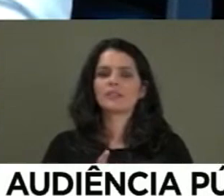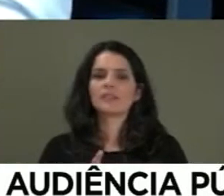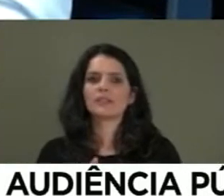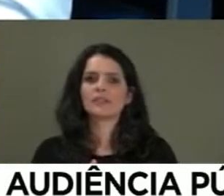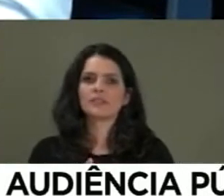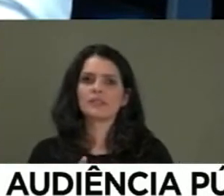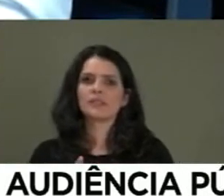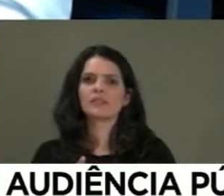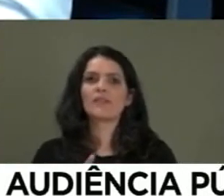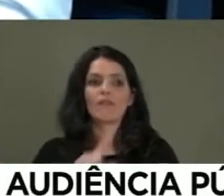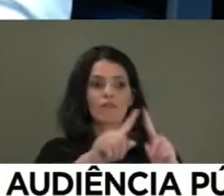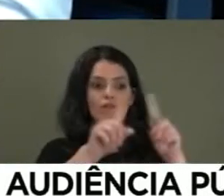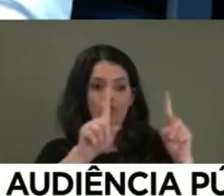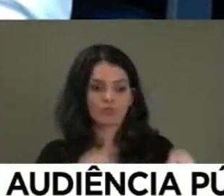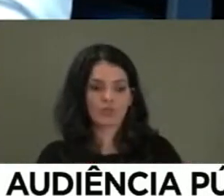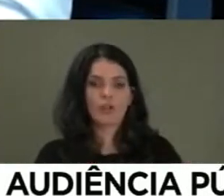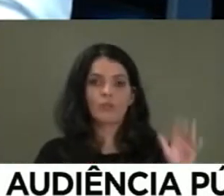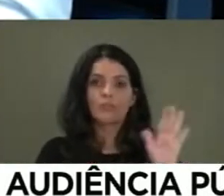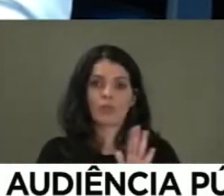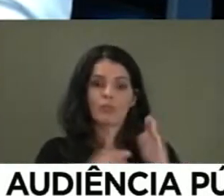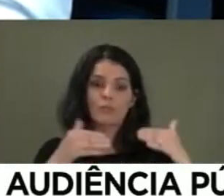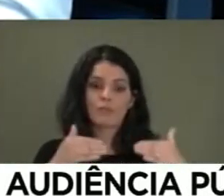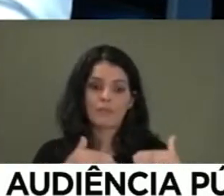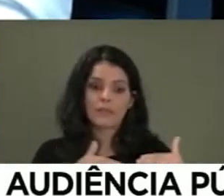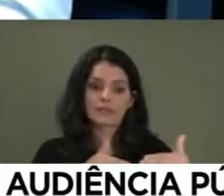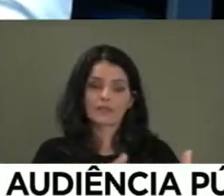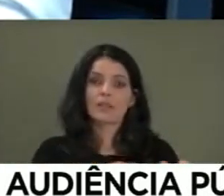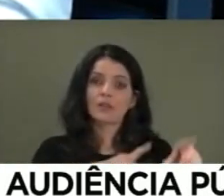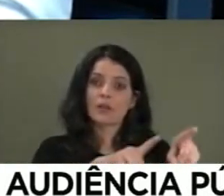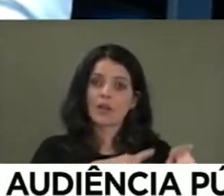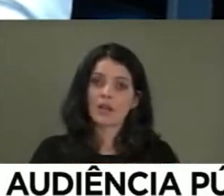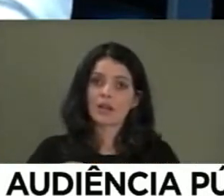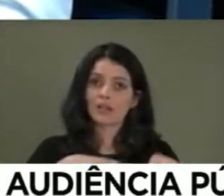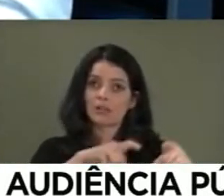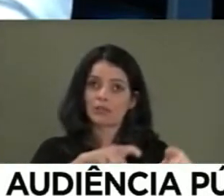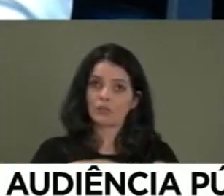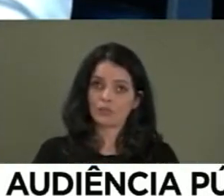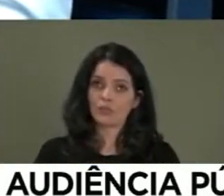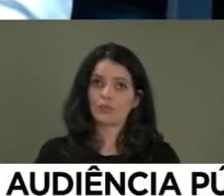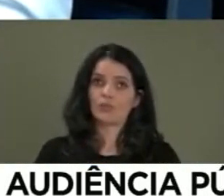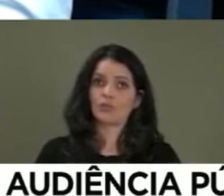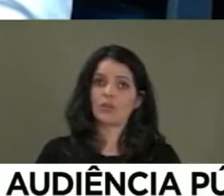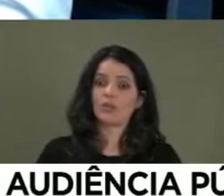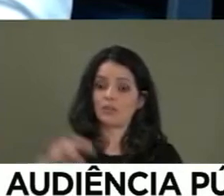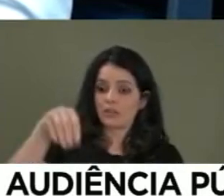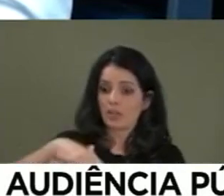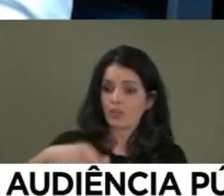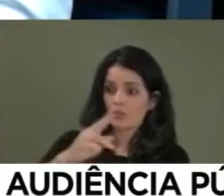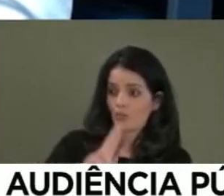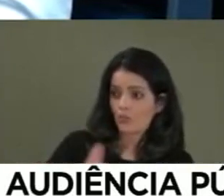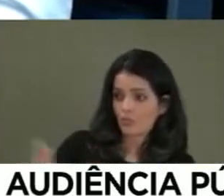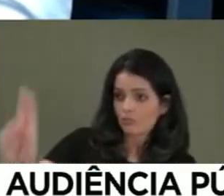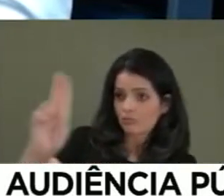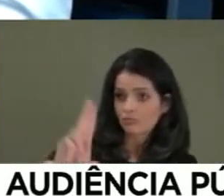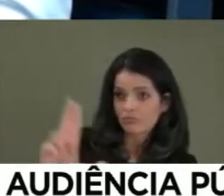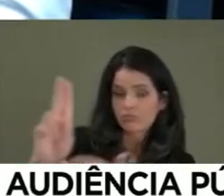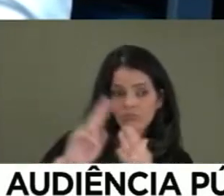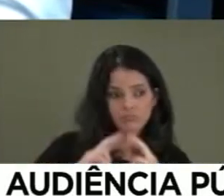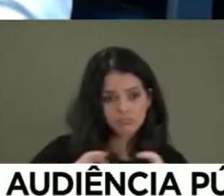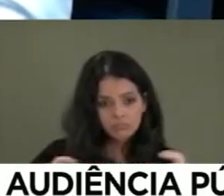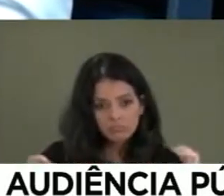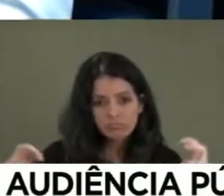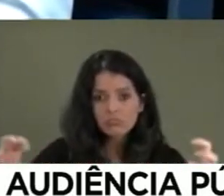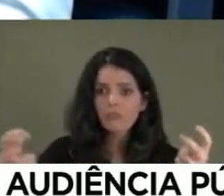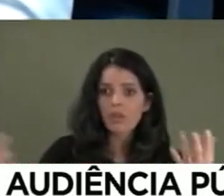máquina de funcionários do Ministério da Agricultura, das nossas universidades, e reunir todos